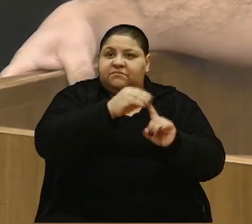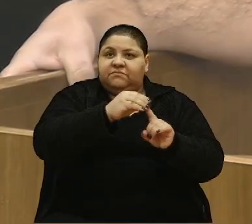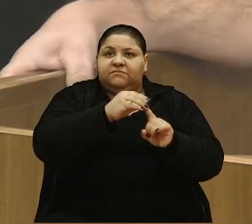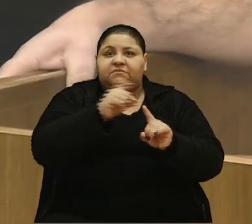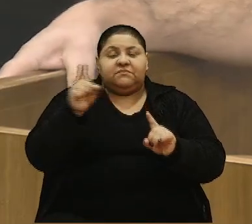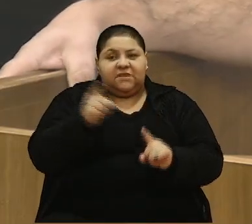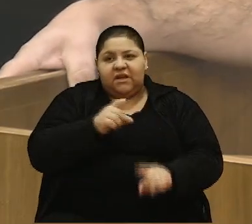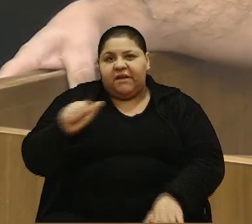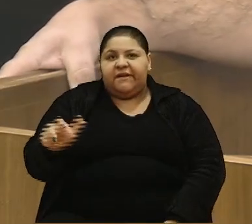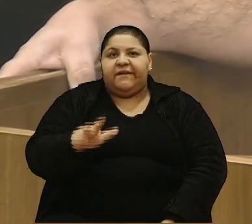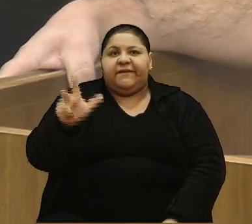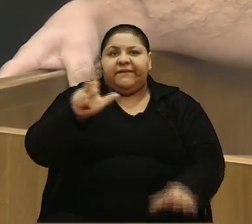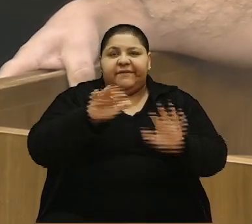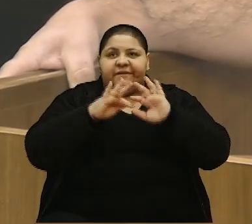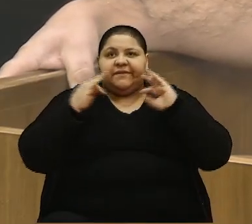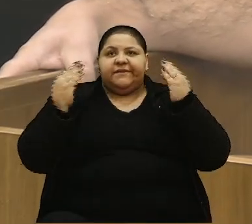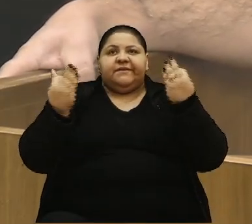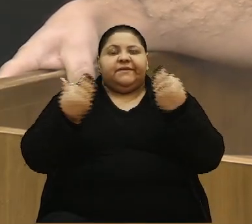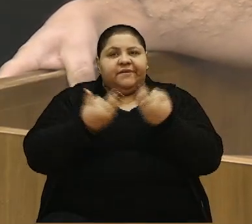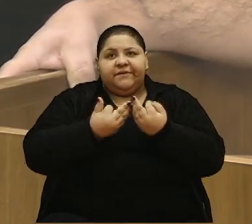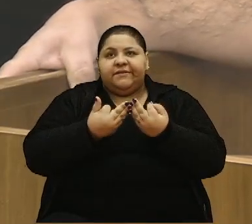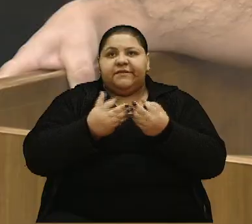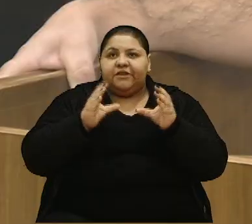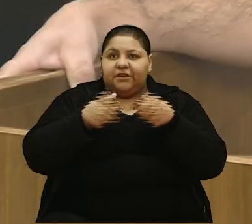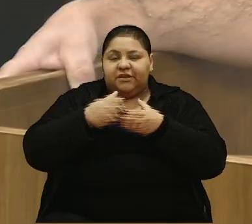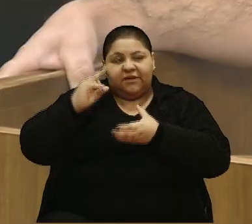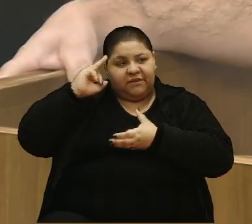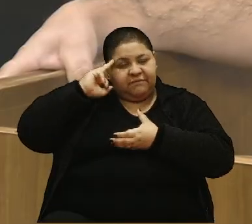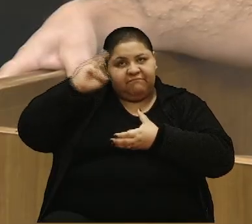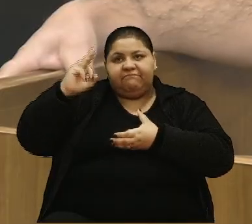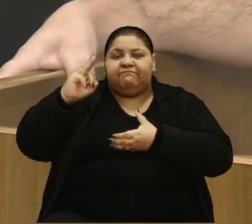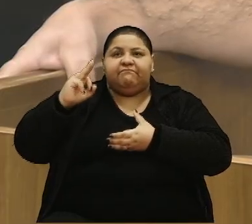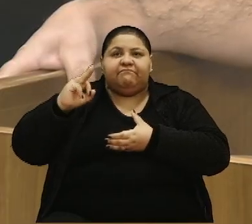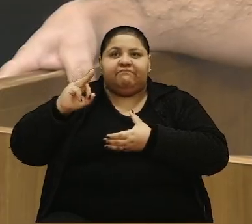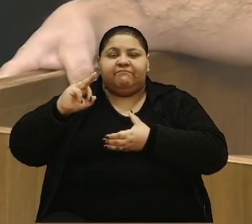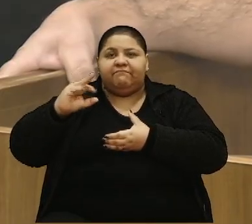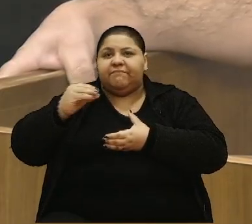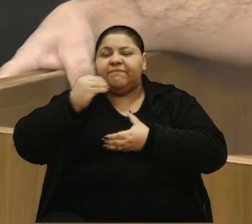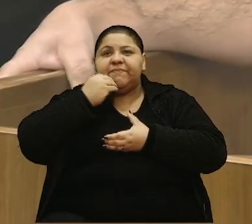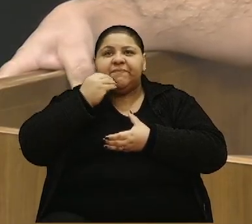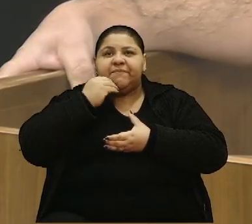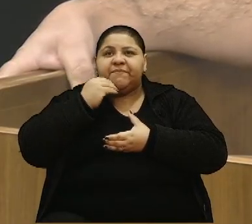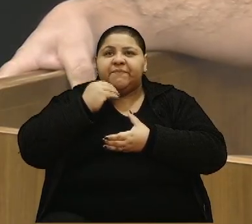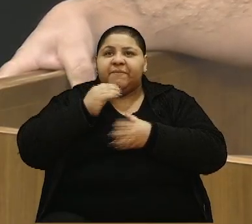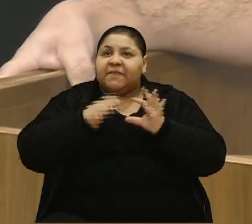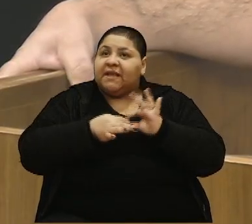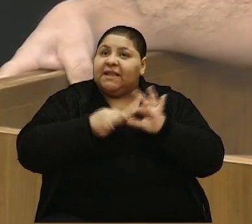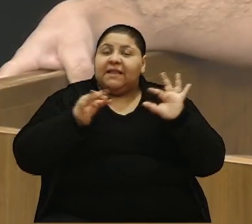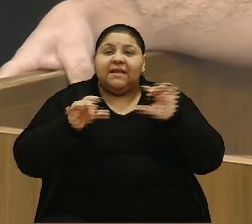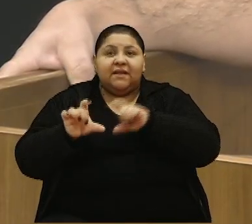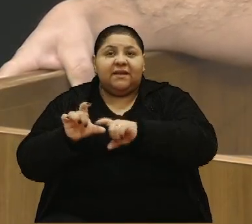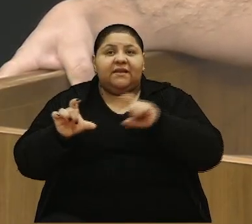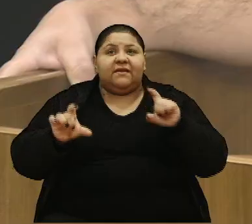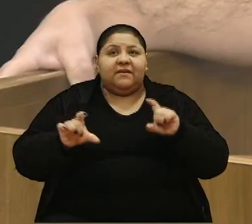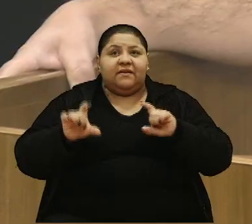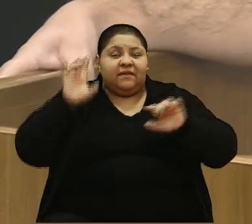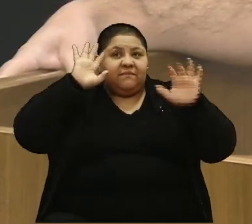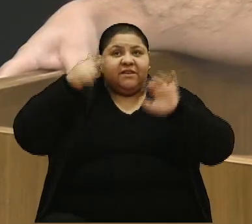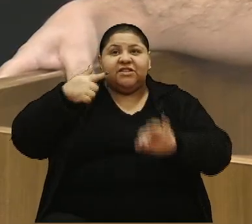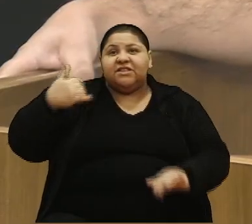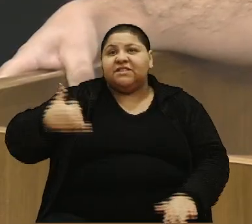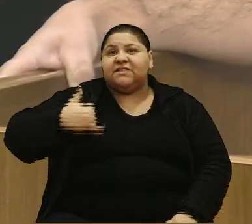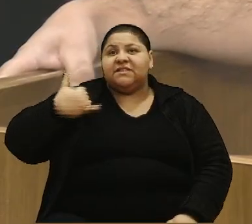os valores. A família nada substitui, mas o grupo de escoteiro, com certeza, a autonomia. Imagina eu com 7 anos tendo